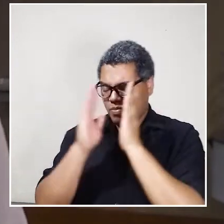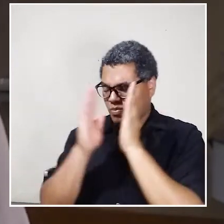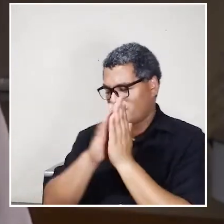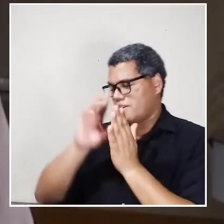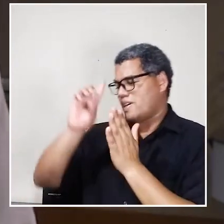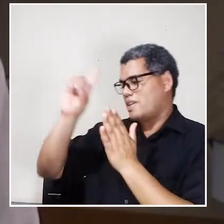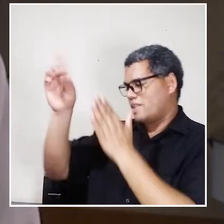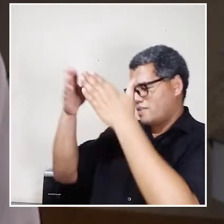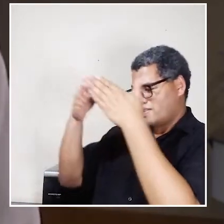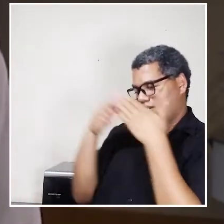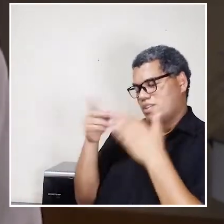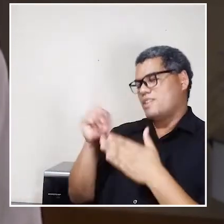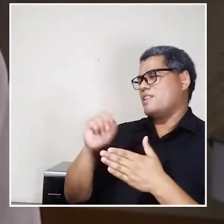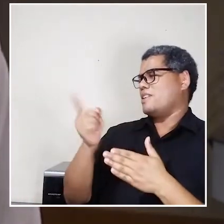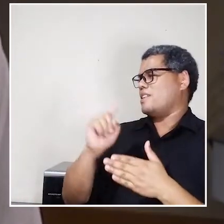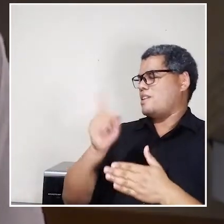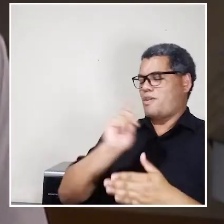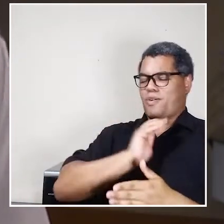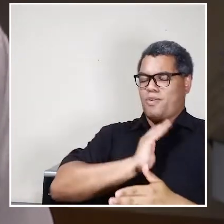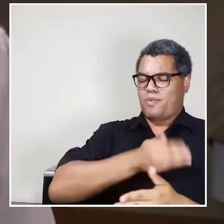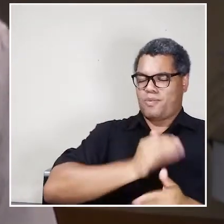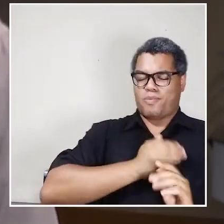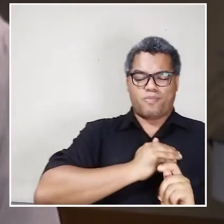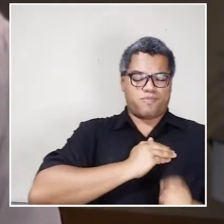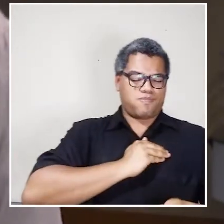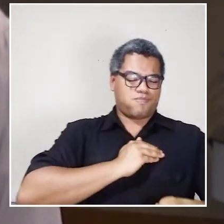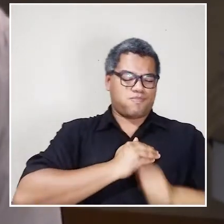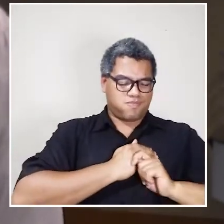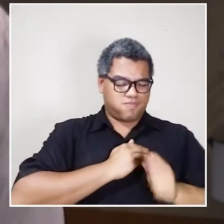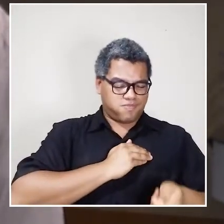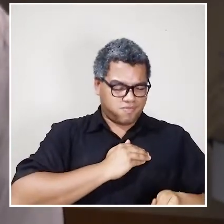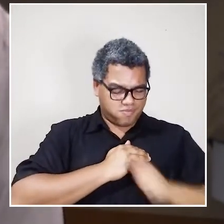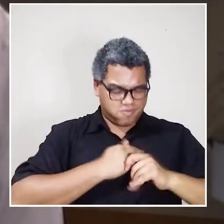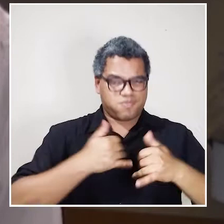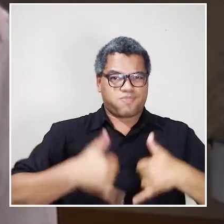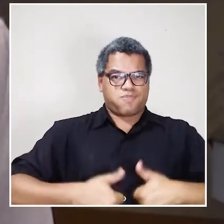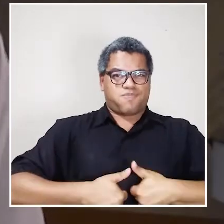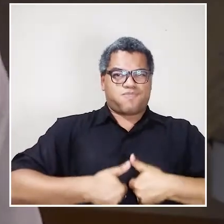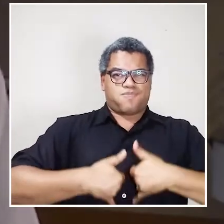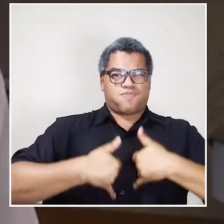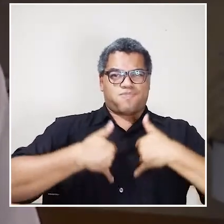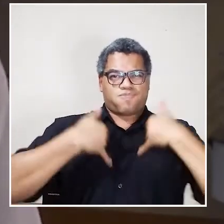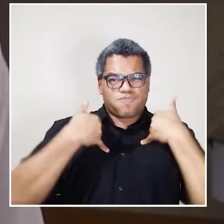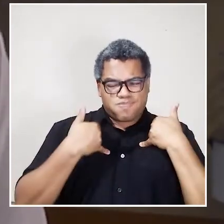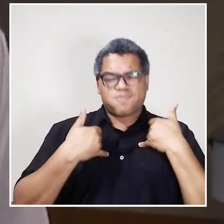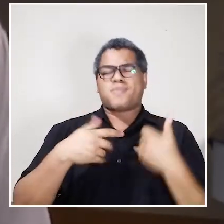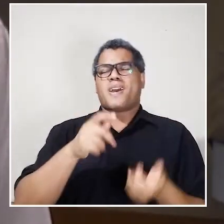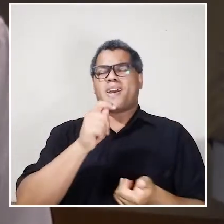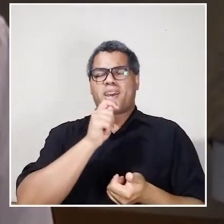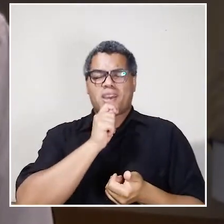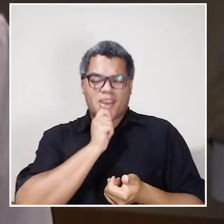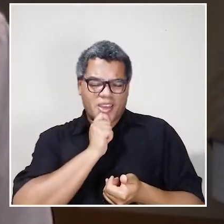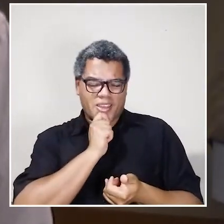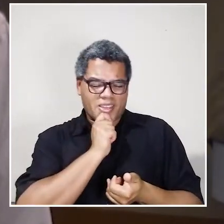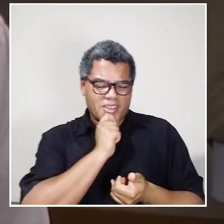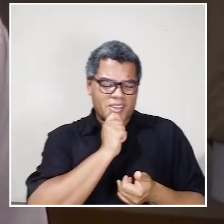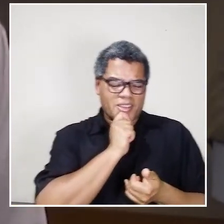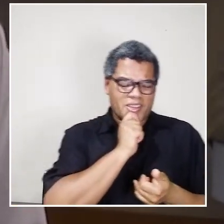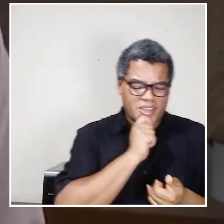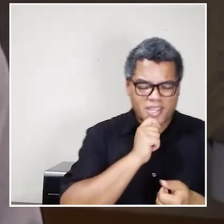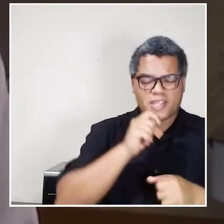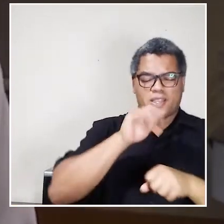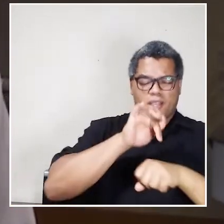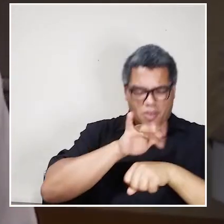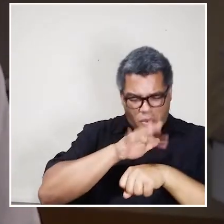Senhor. É muita dureza de coração, é cerviz dura, mesmo debaixo